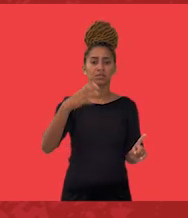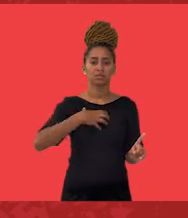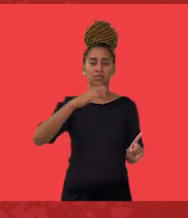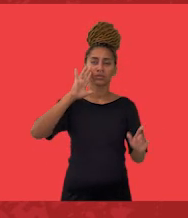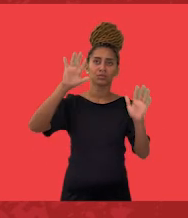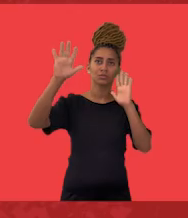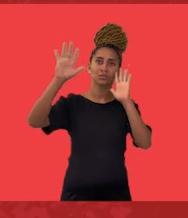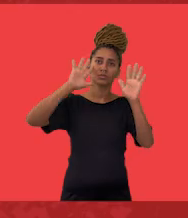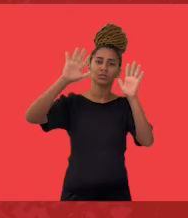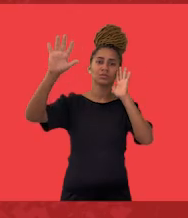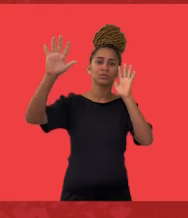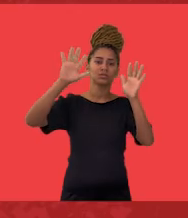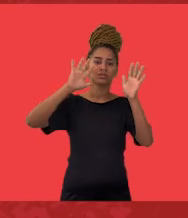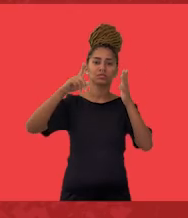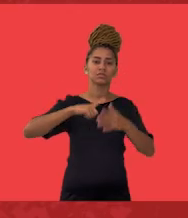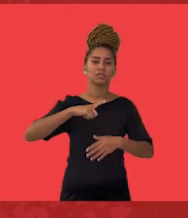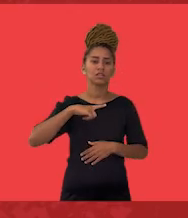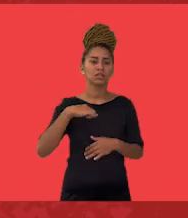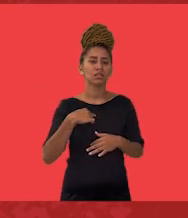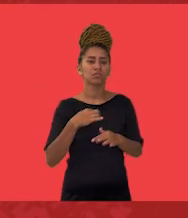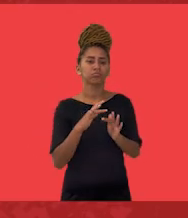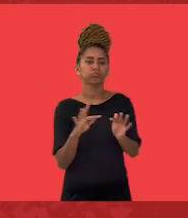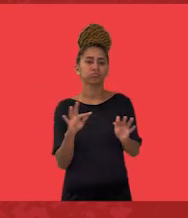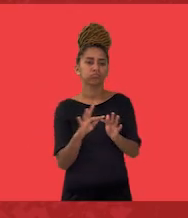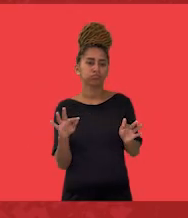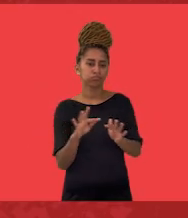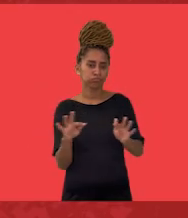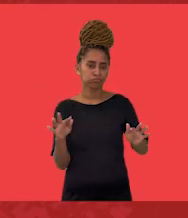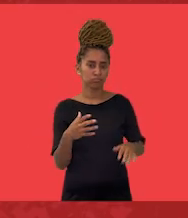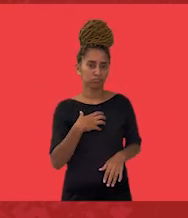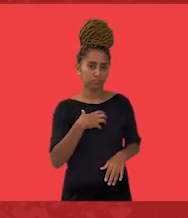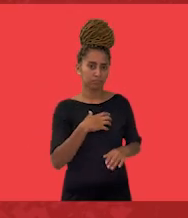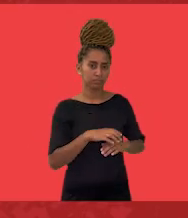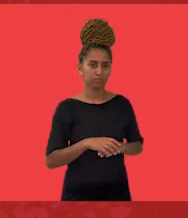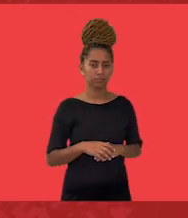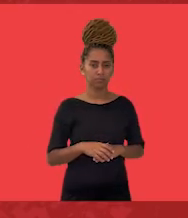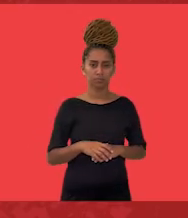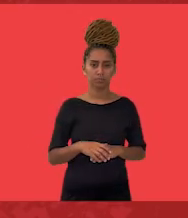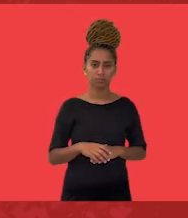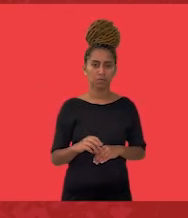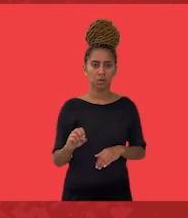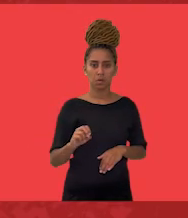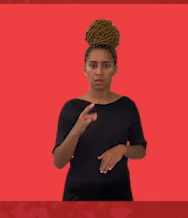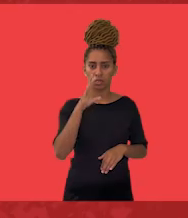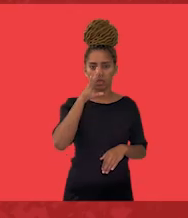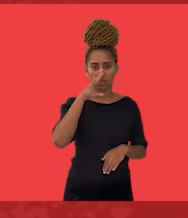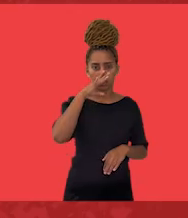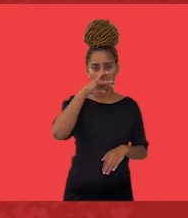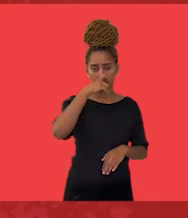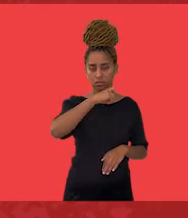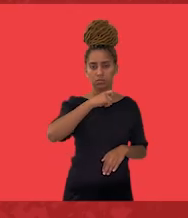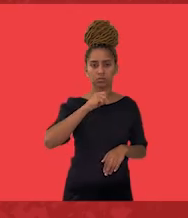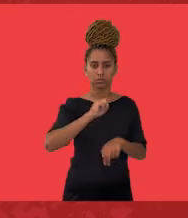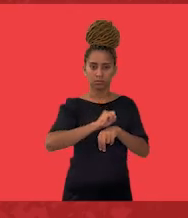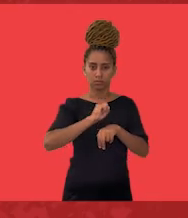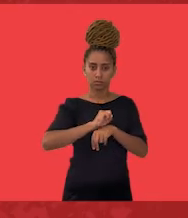forro, numa ruela sem asfalto, num país sem prestígio, na América sem